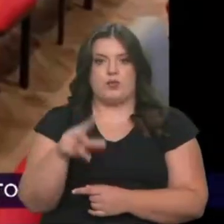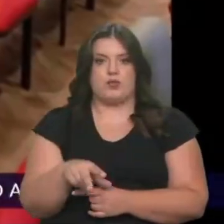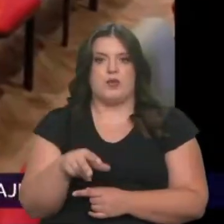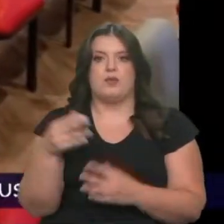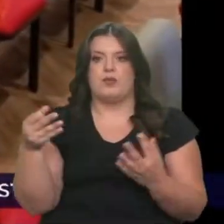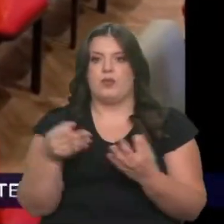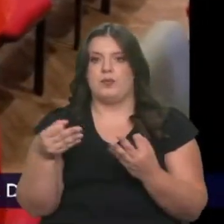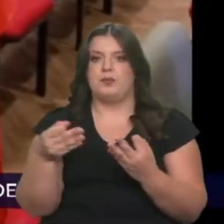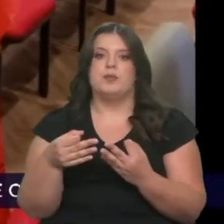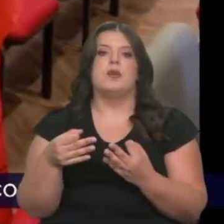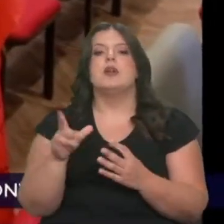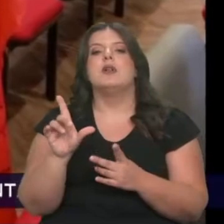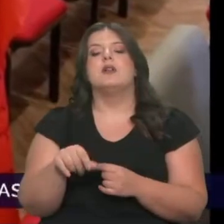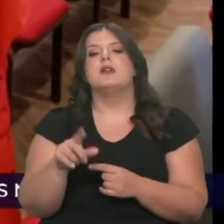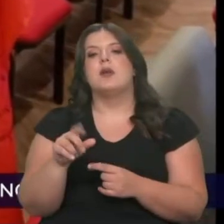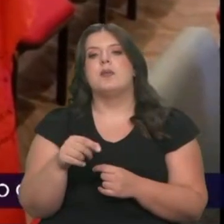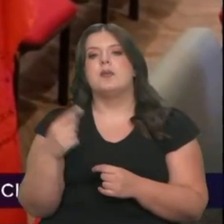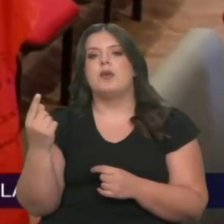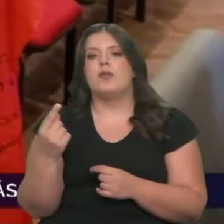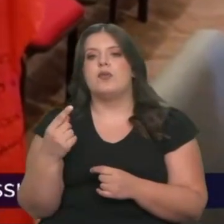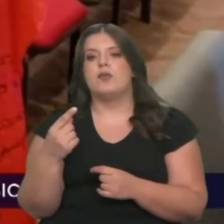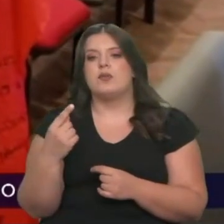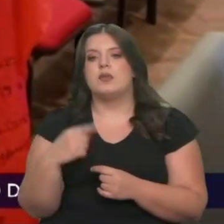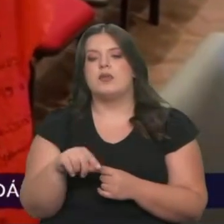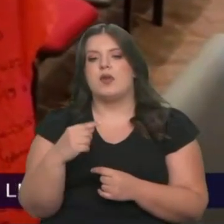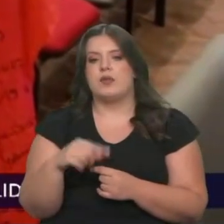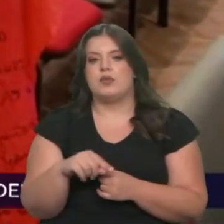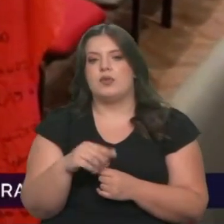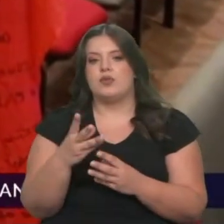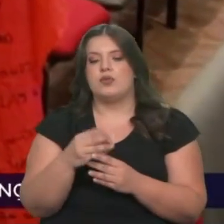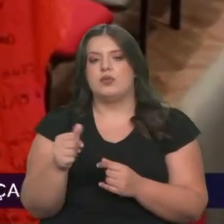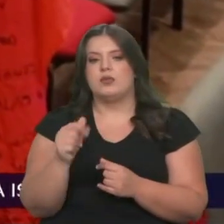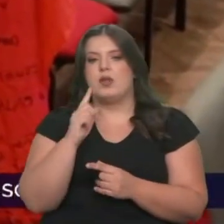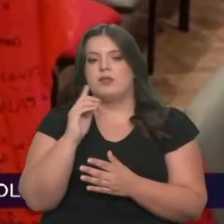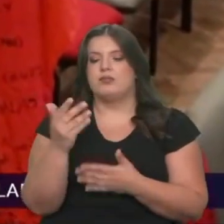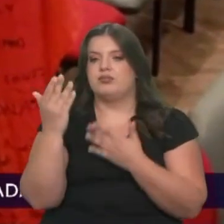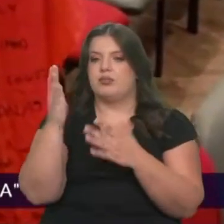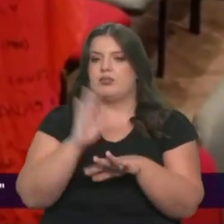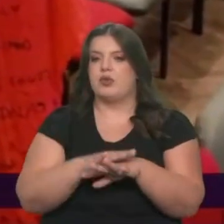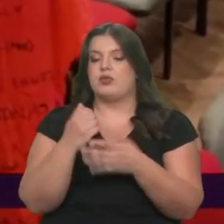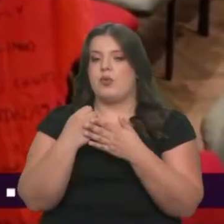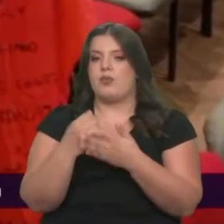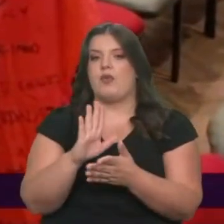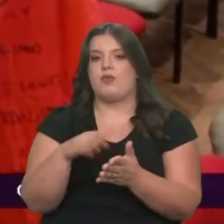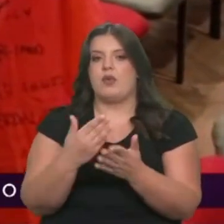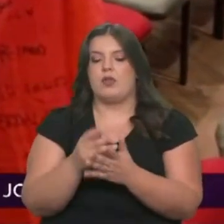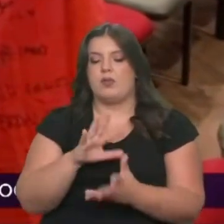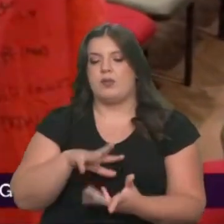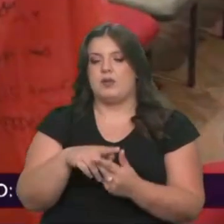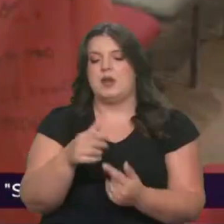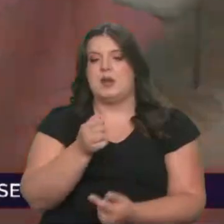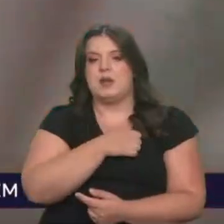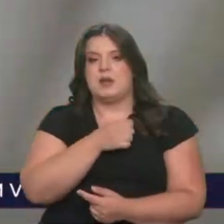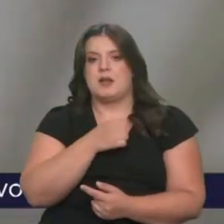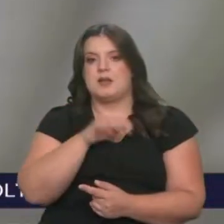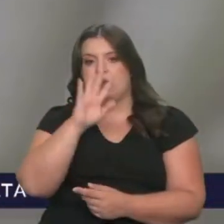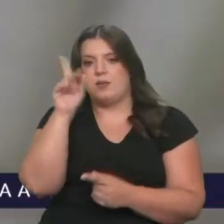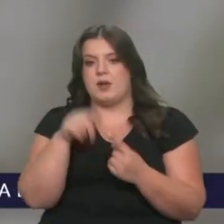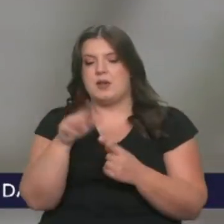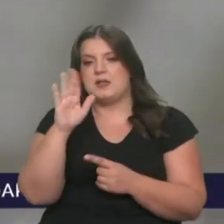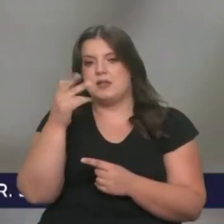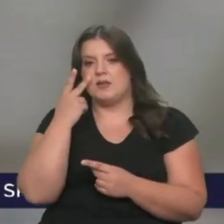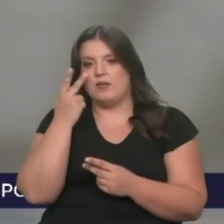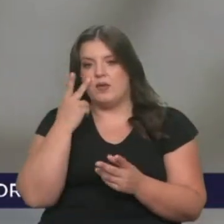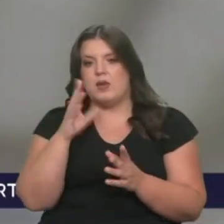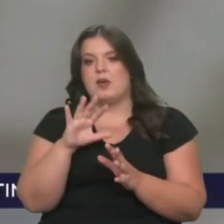e que também foram e tiveram este resultado meritório graças ao apoio que foi dado pelo Planetário Casa de Ciência de Braga, Ciência Viva, à